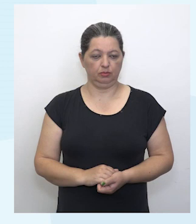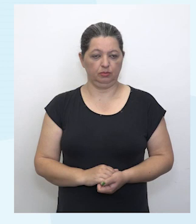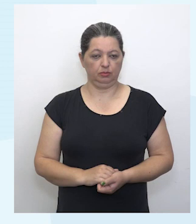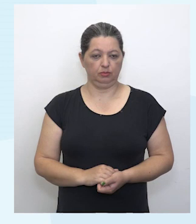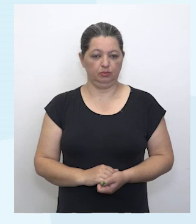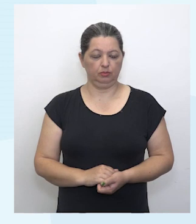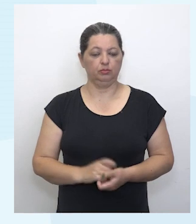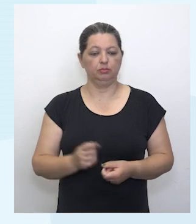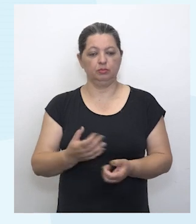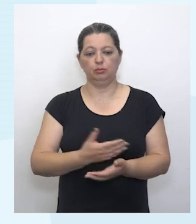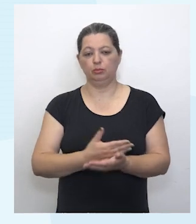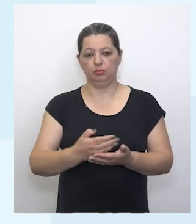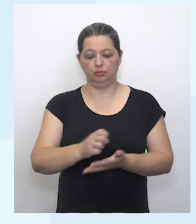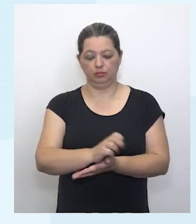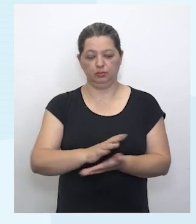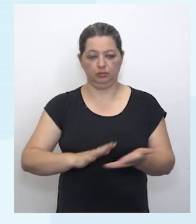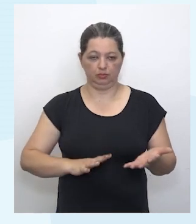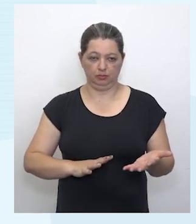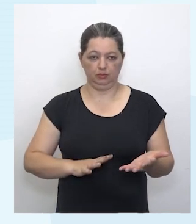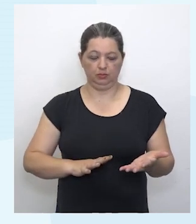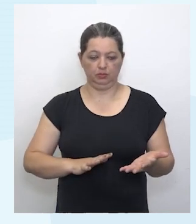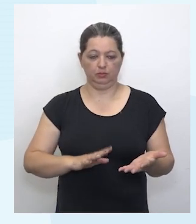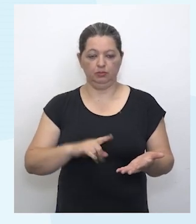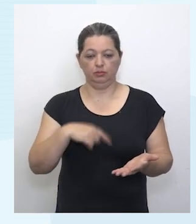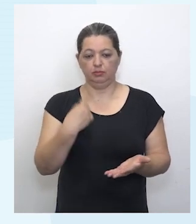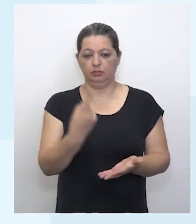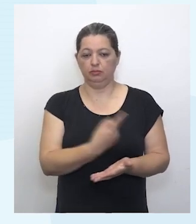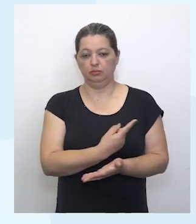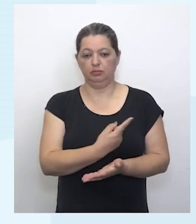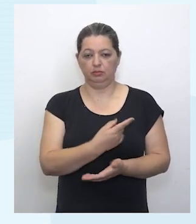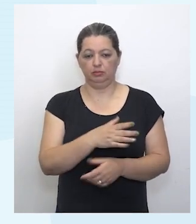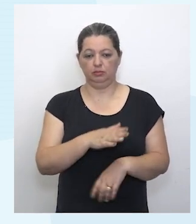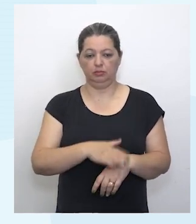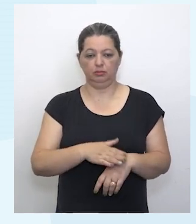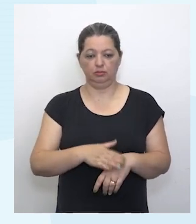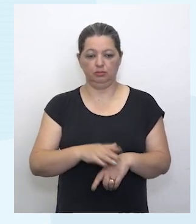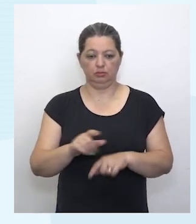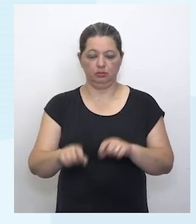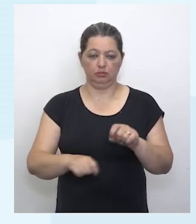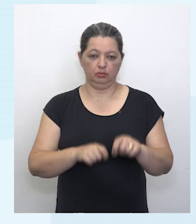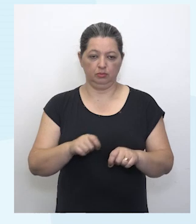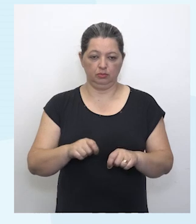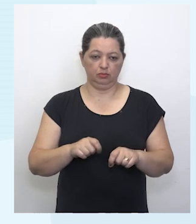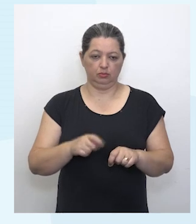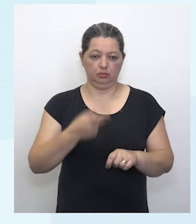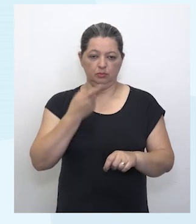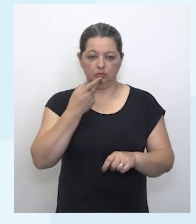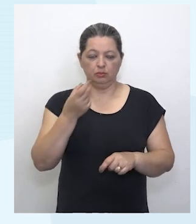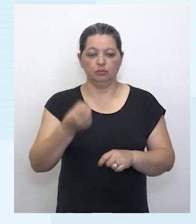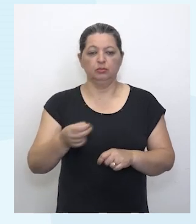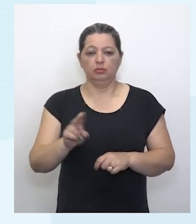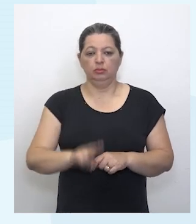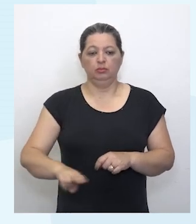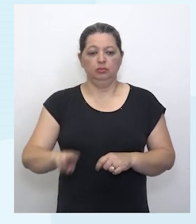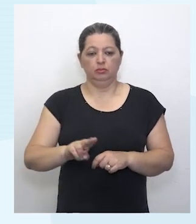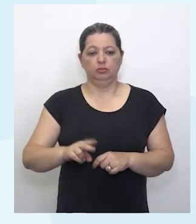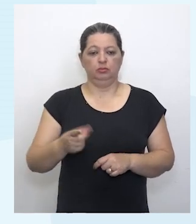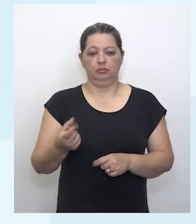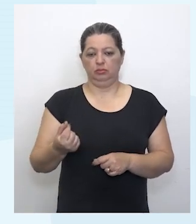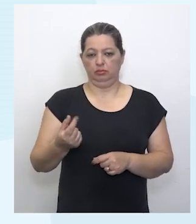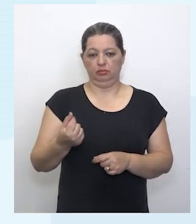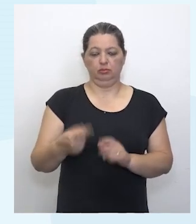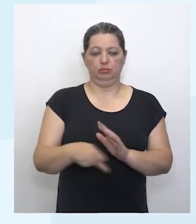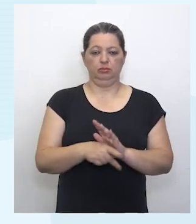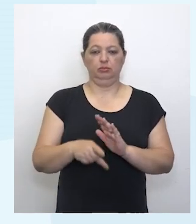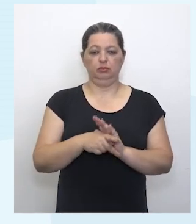Para iniciarmos as atividades, nós vamos falar sobre o uso do sistema monetário, que